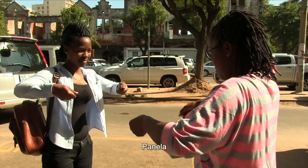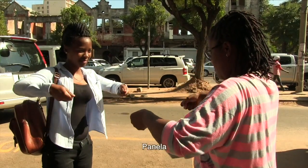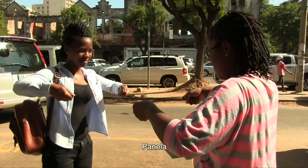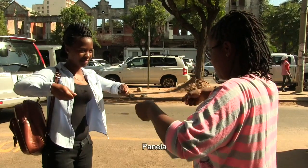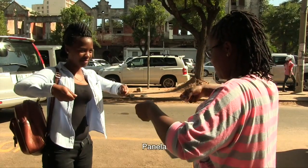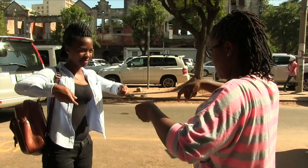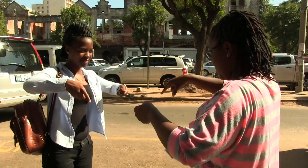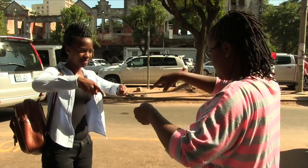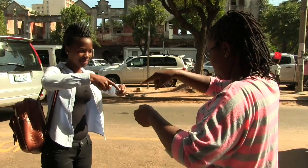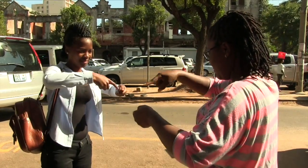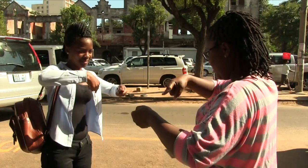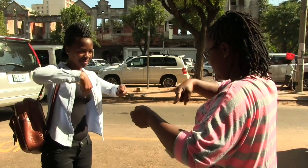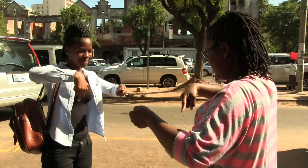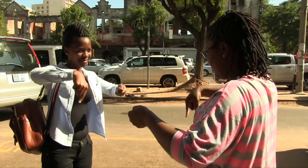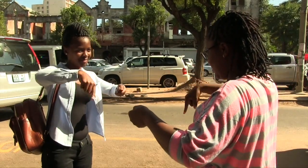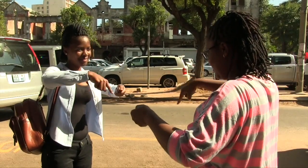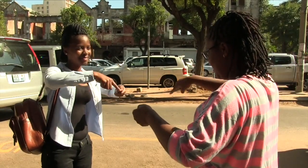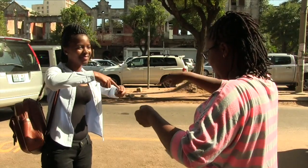Panela.